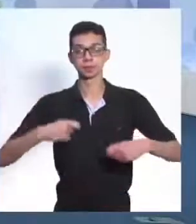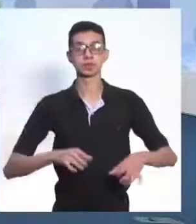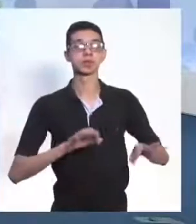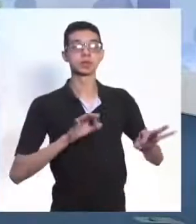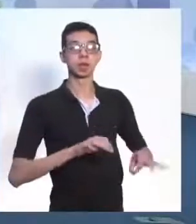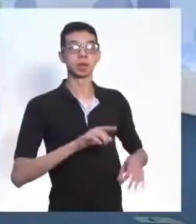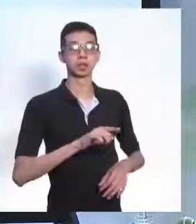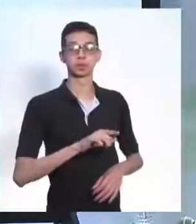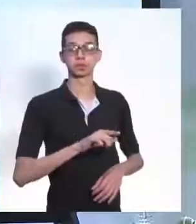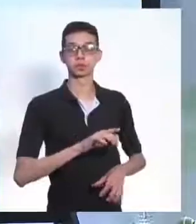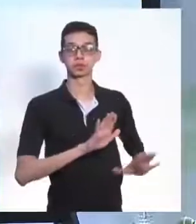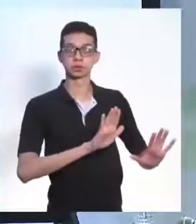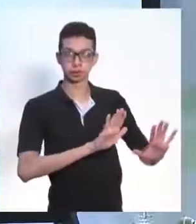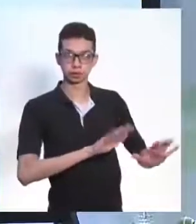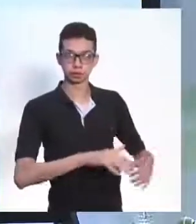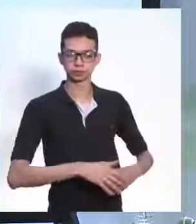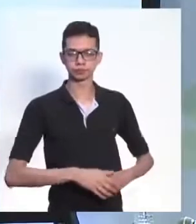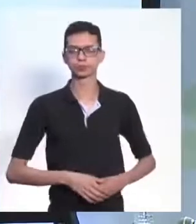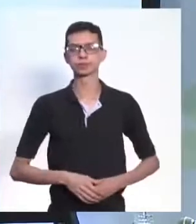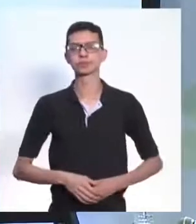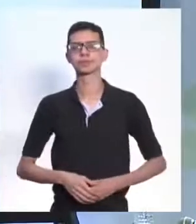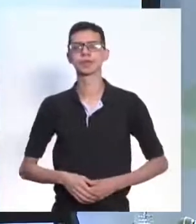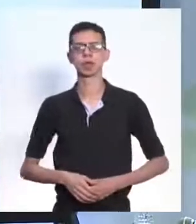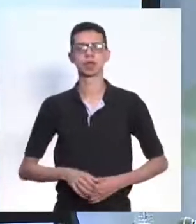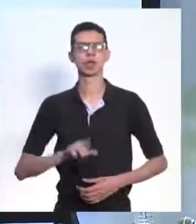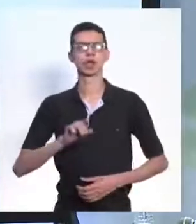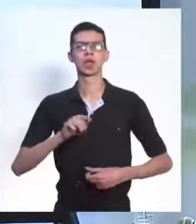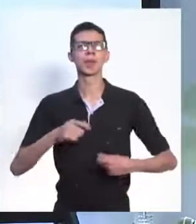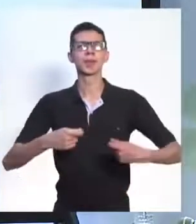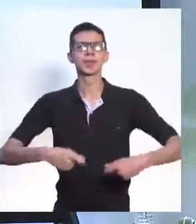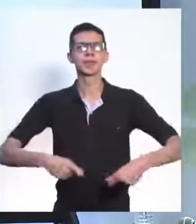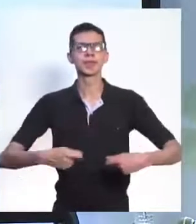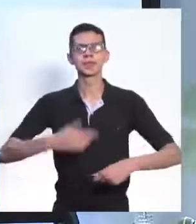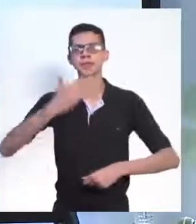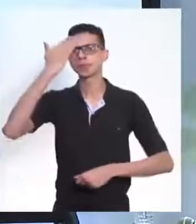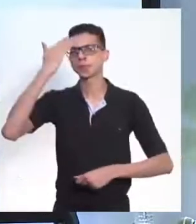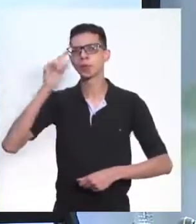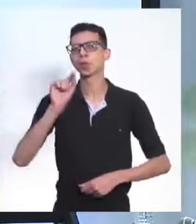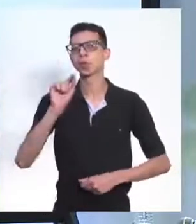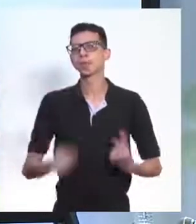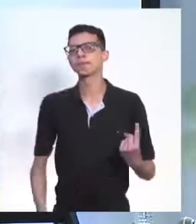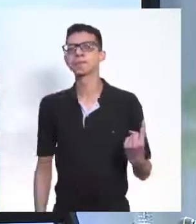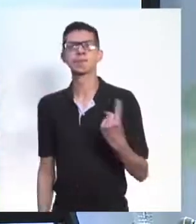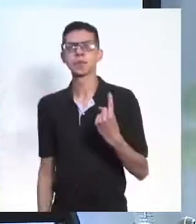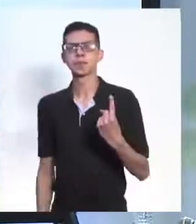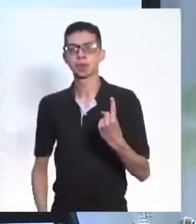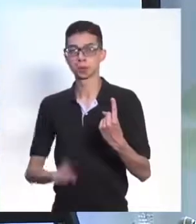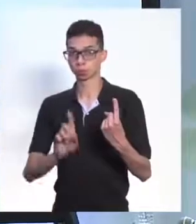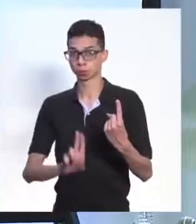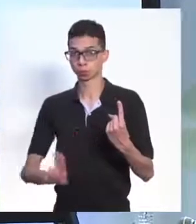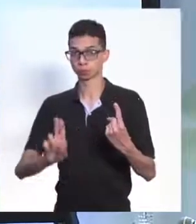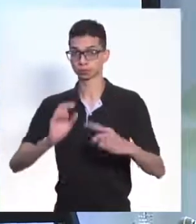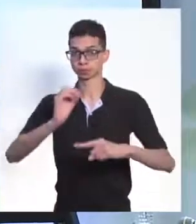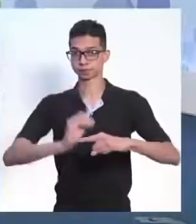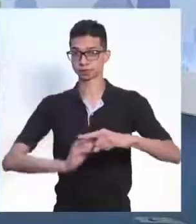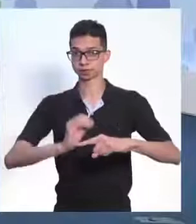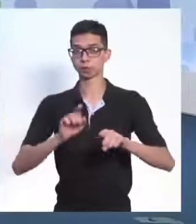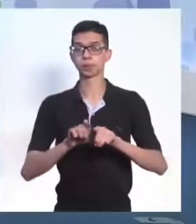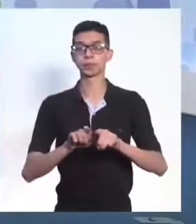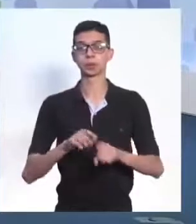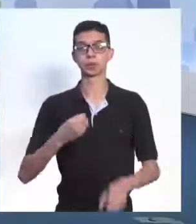não. Primeira coisa que nós temos que saber é a primeira interação. Se a gente vai trabalhar com fração e